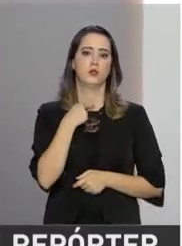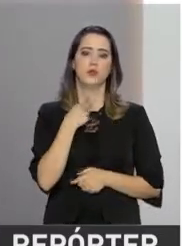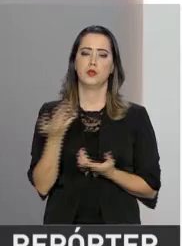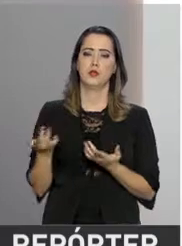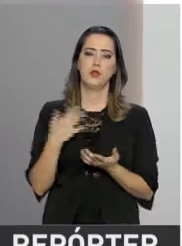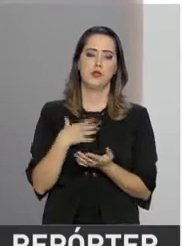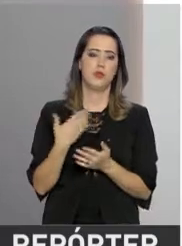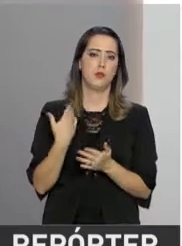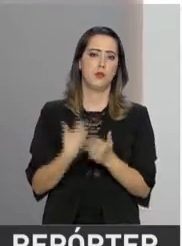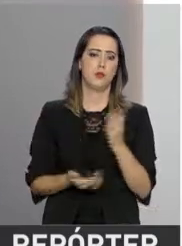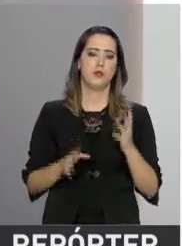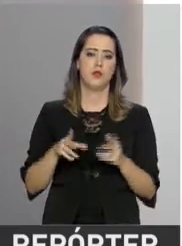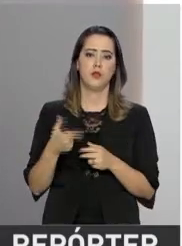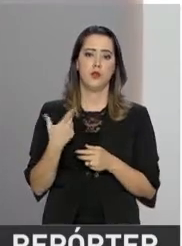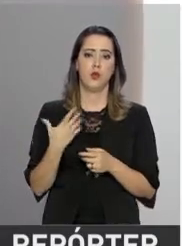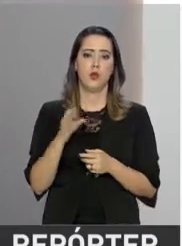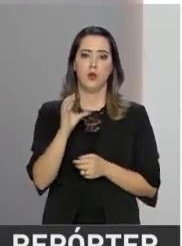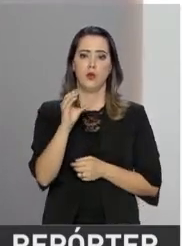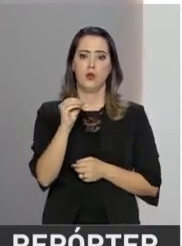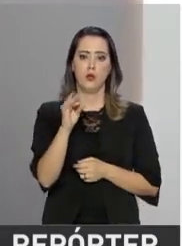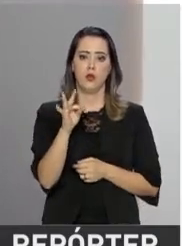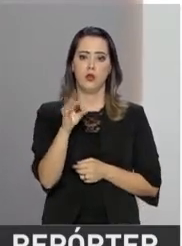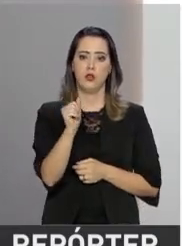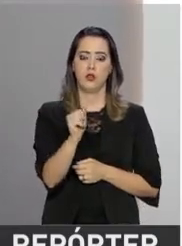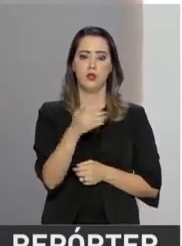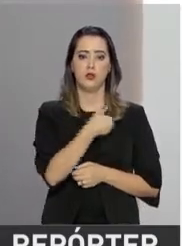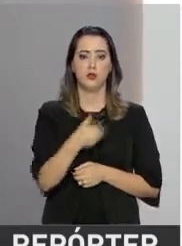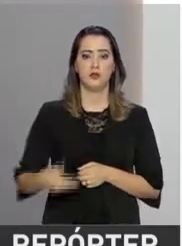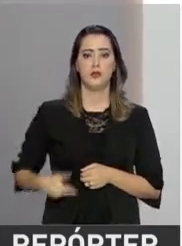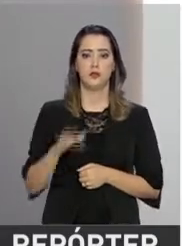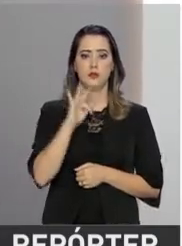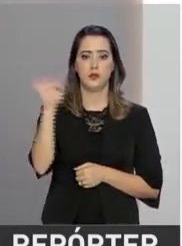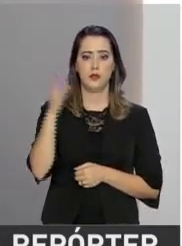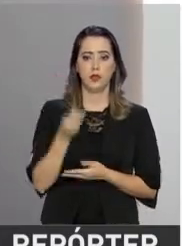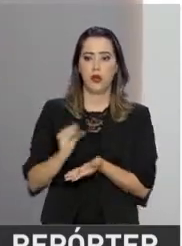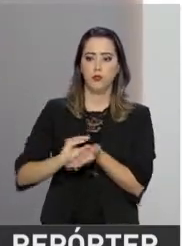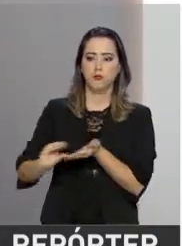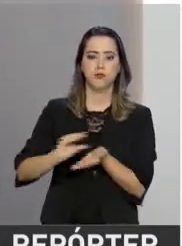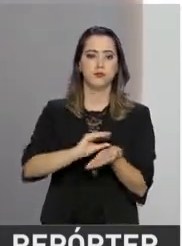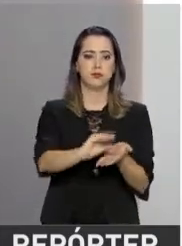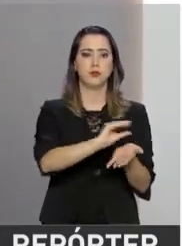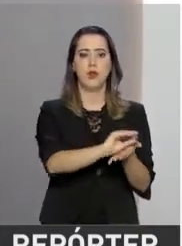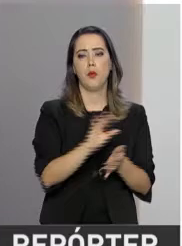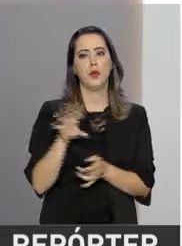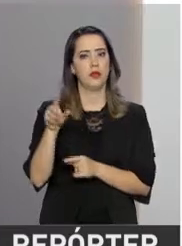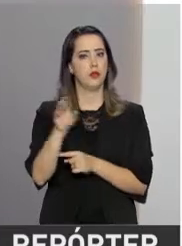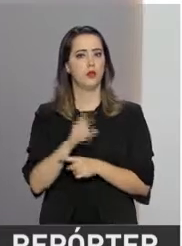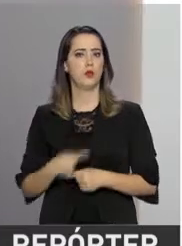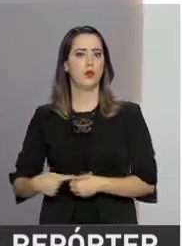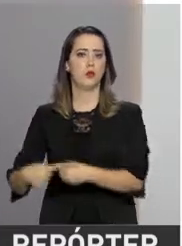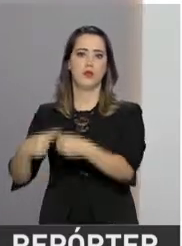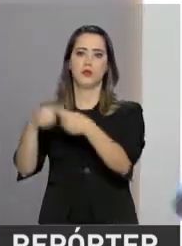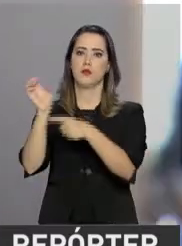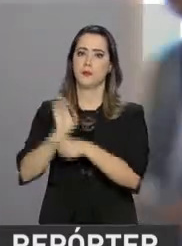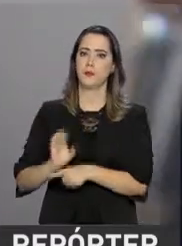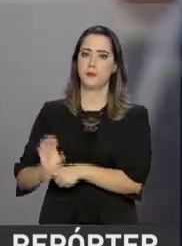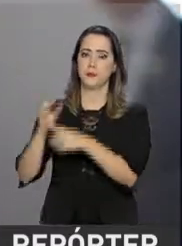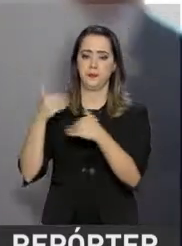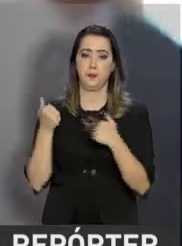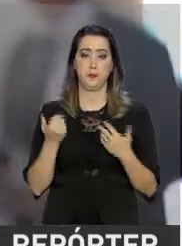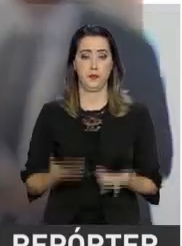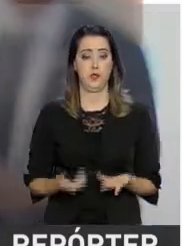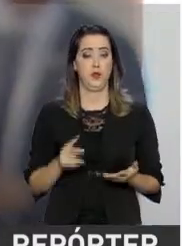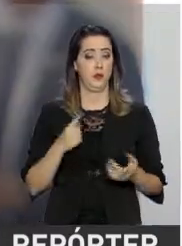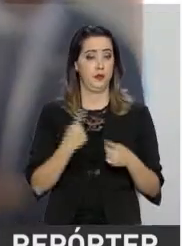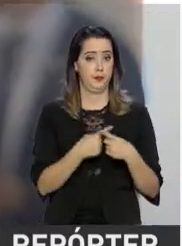de repassar a cota do governo federal, de responsabilidade do governo federal para os estados e municípios,